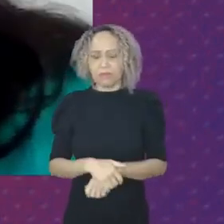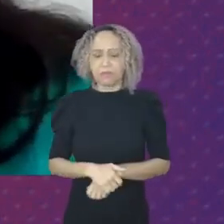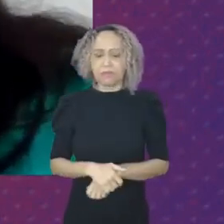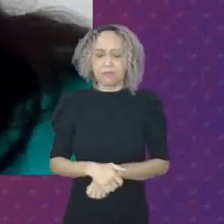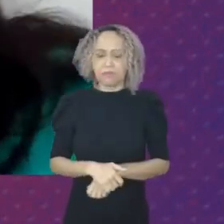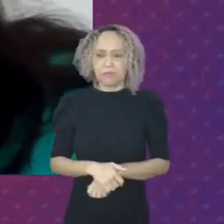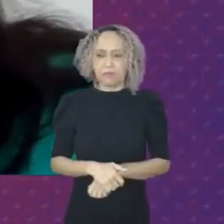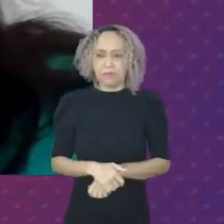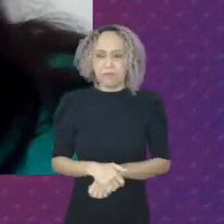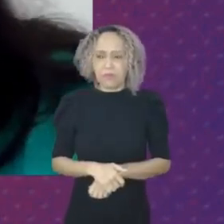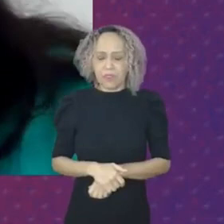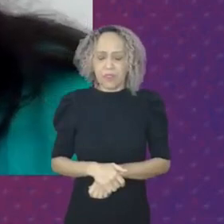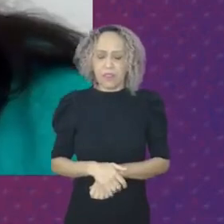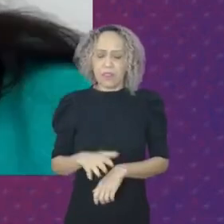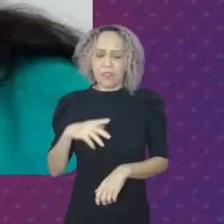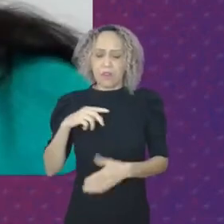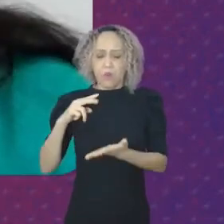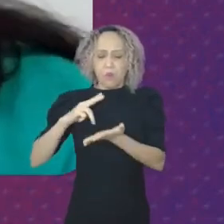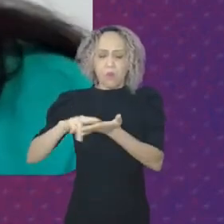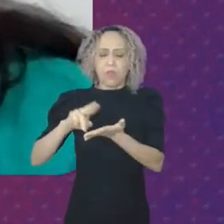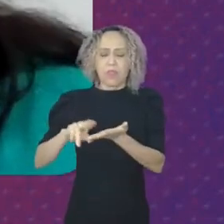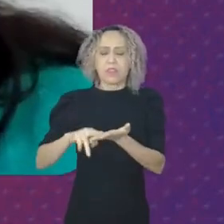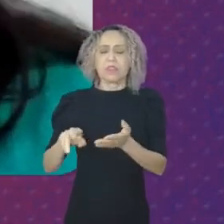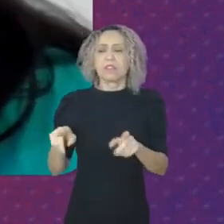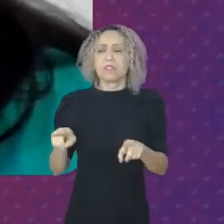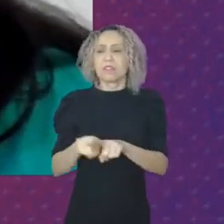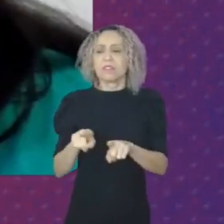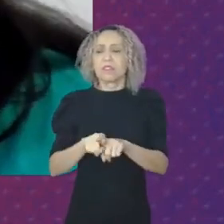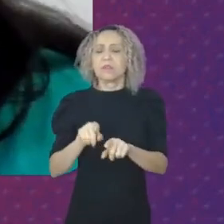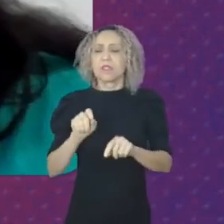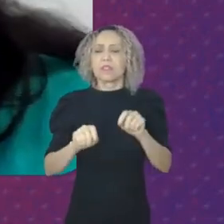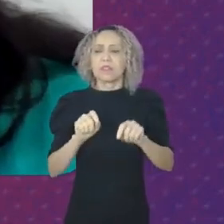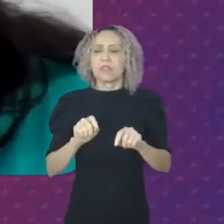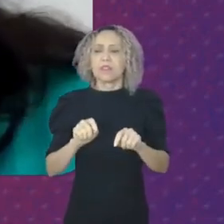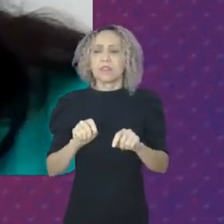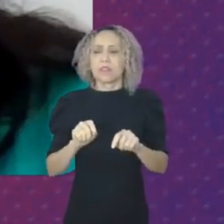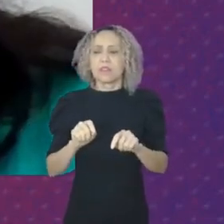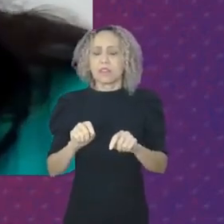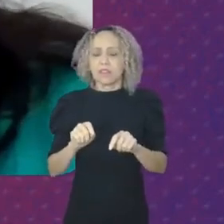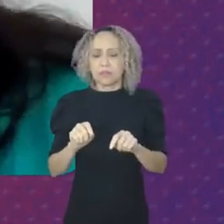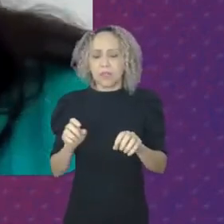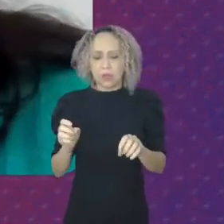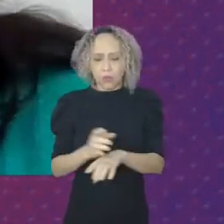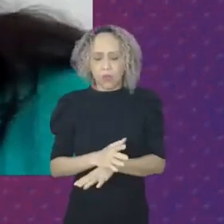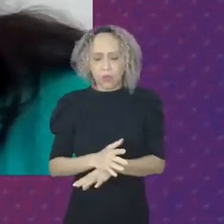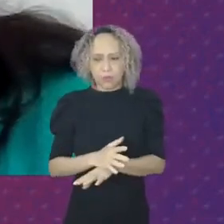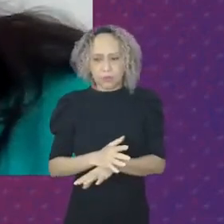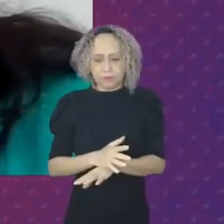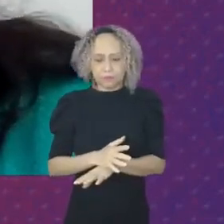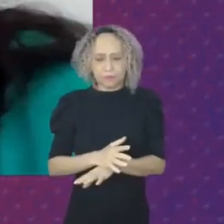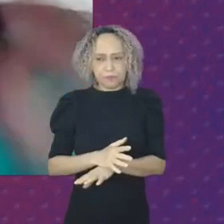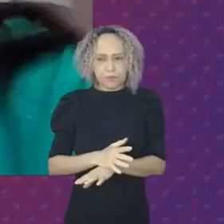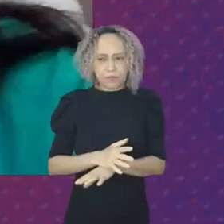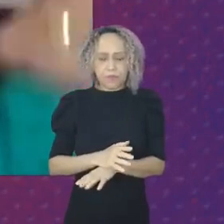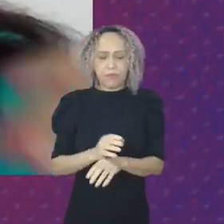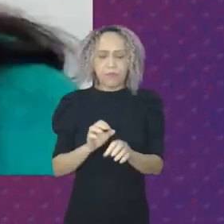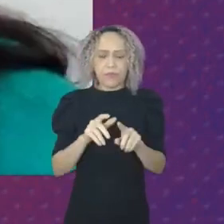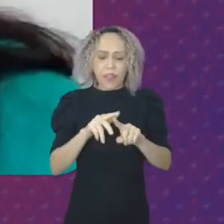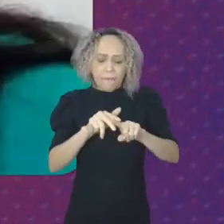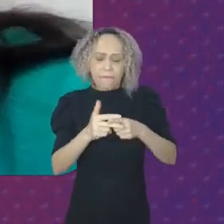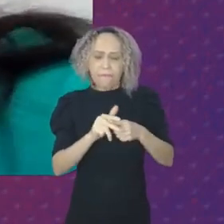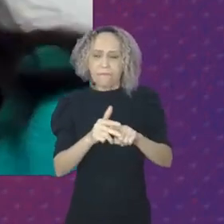caso, através de mensageria. E também, para fechar aqui essa questão da